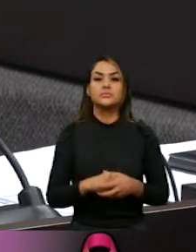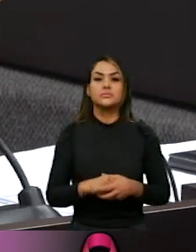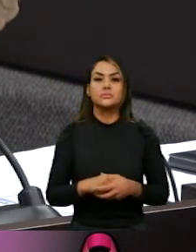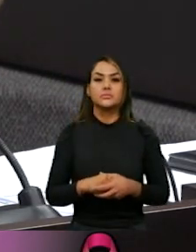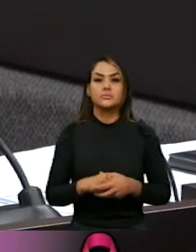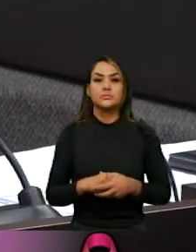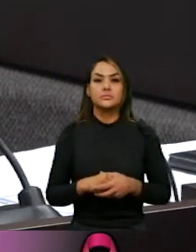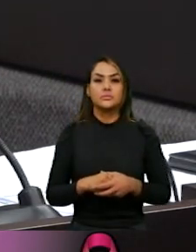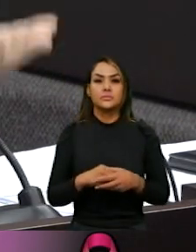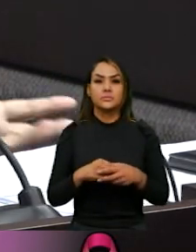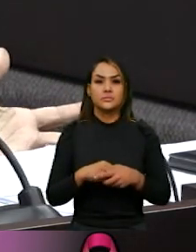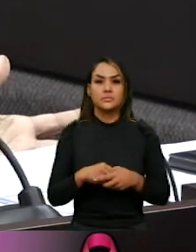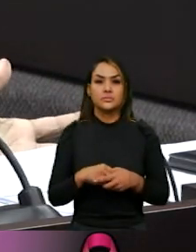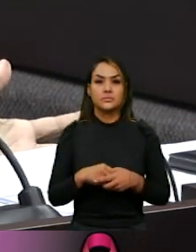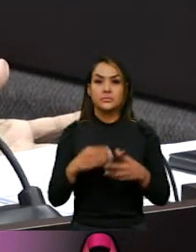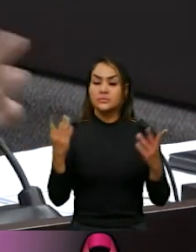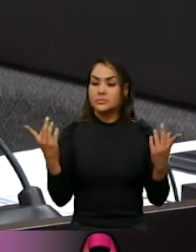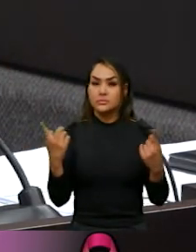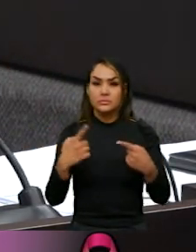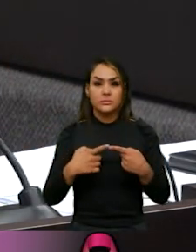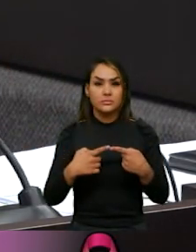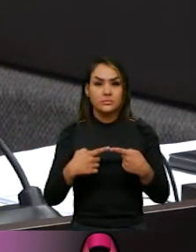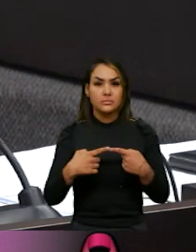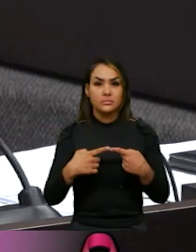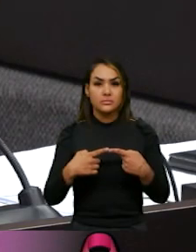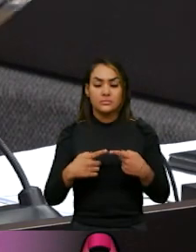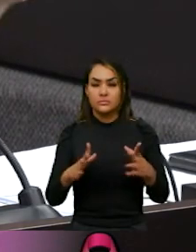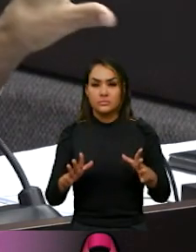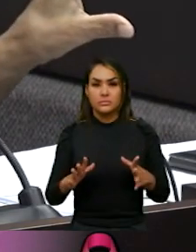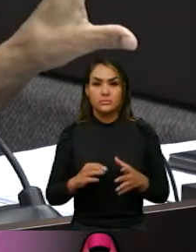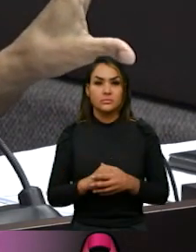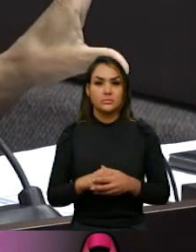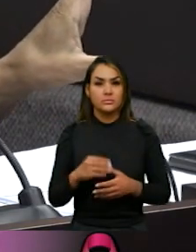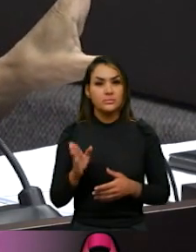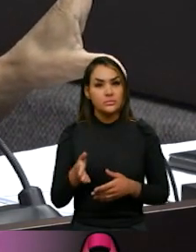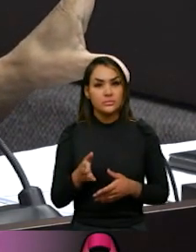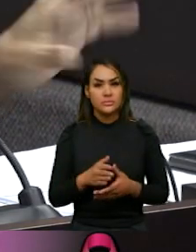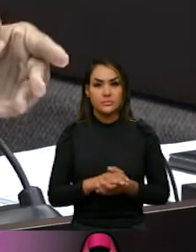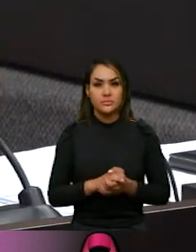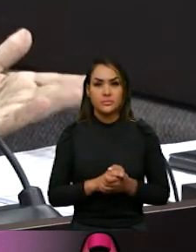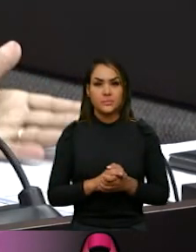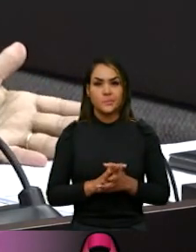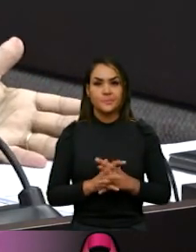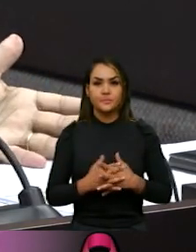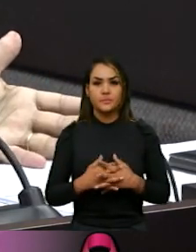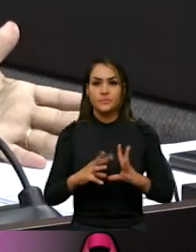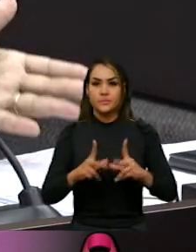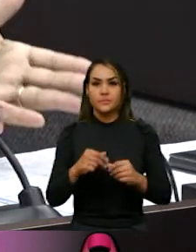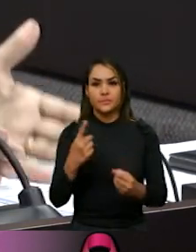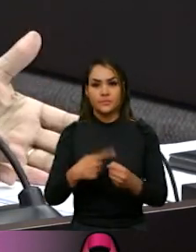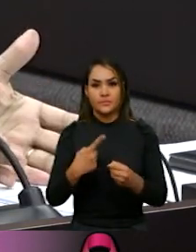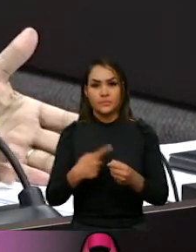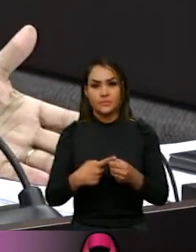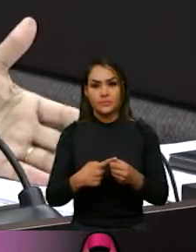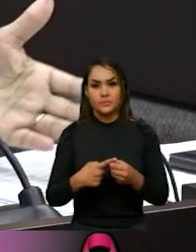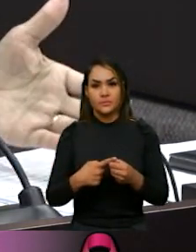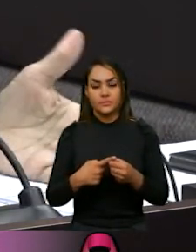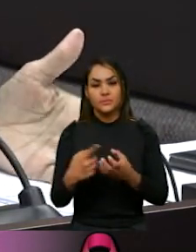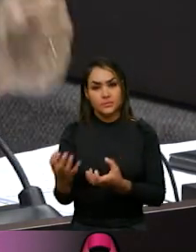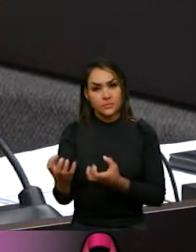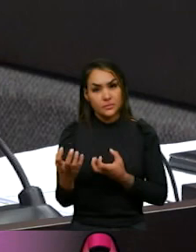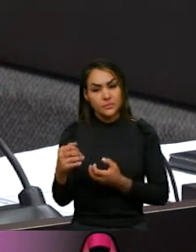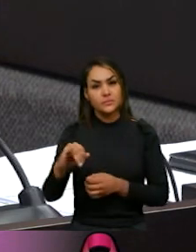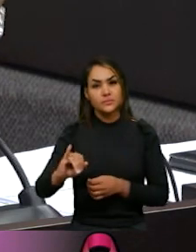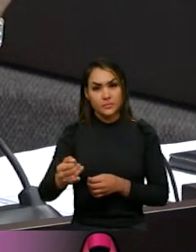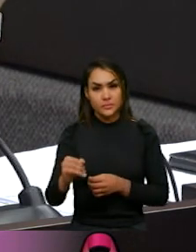mais objetivo do que a Caixa. Todos são iguais, então todos os municípios que quiserem aproveitar